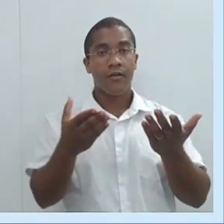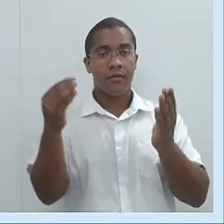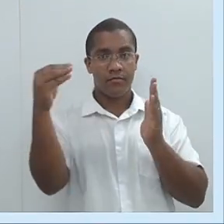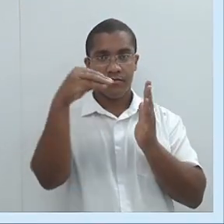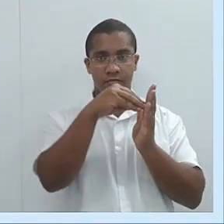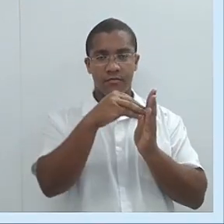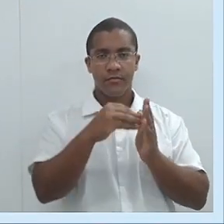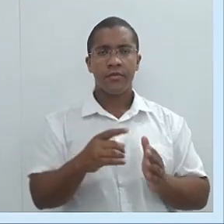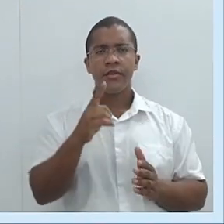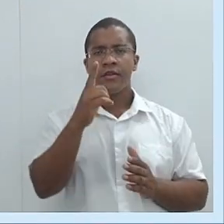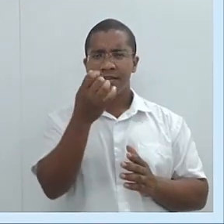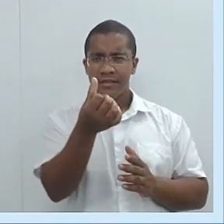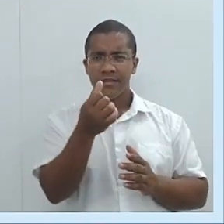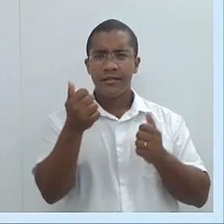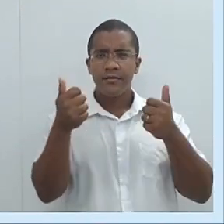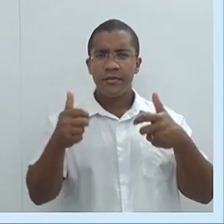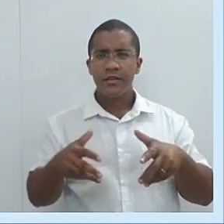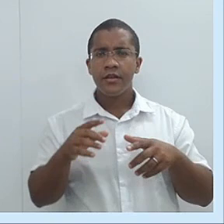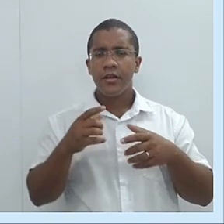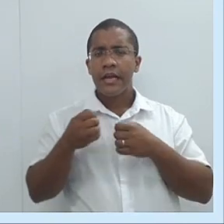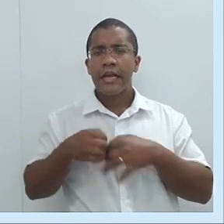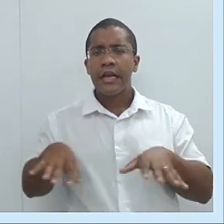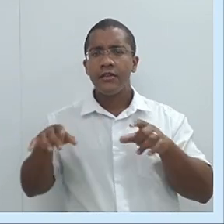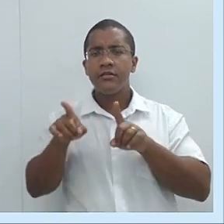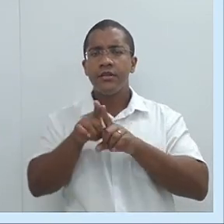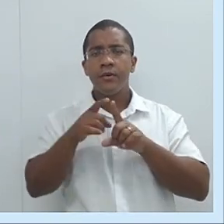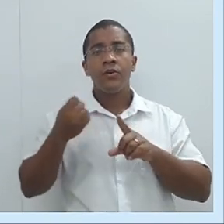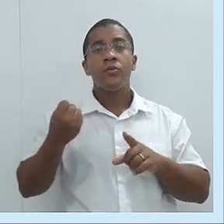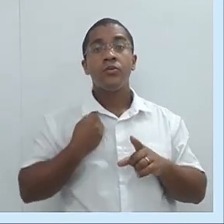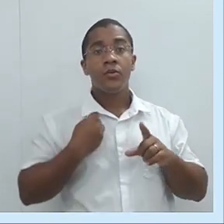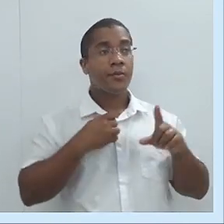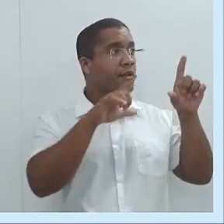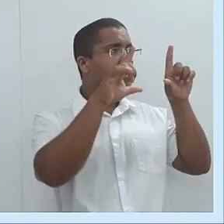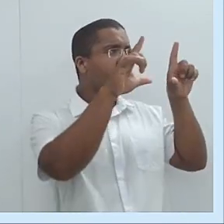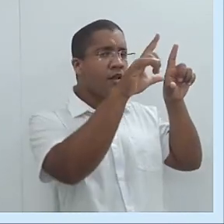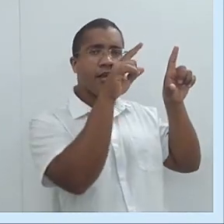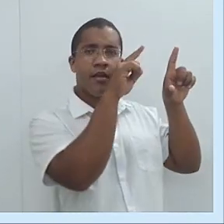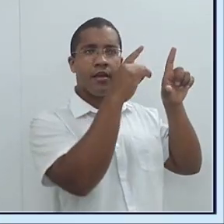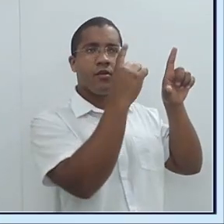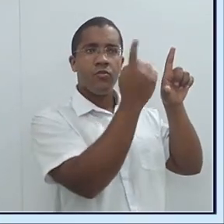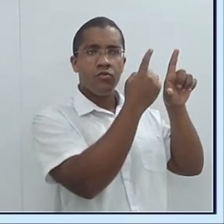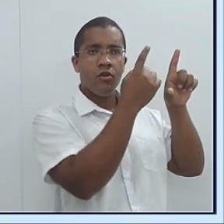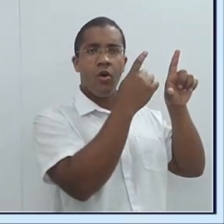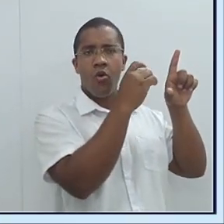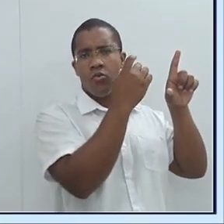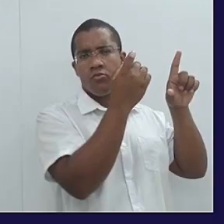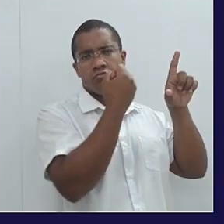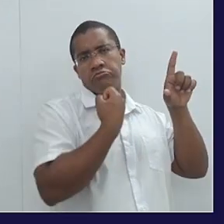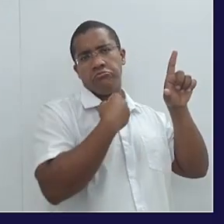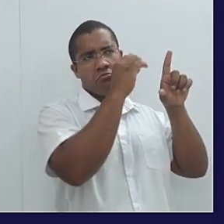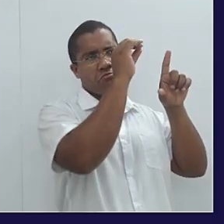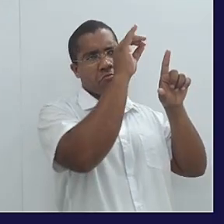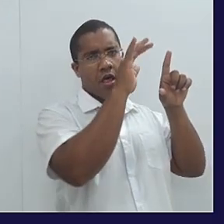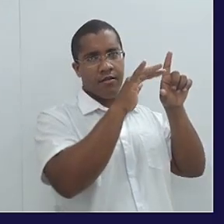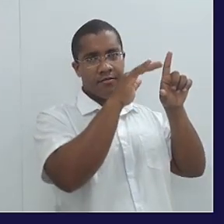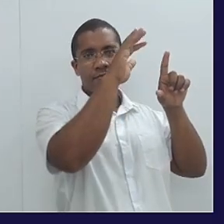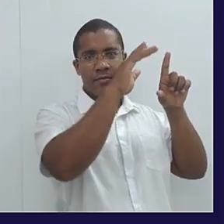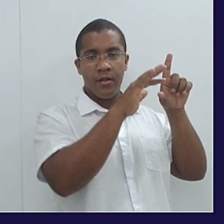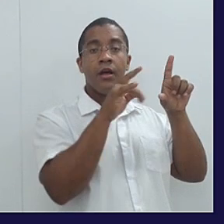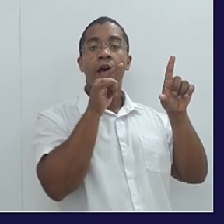o demonstrativo do consumo e o número do medidor, justamente vai estar ali a